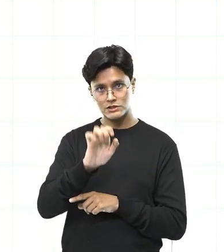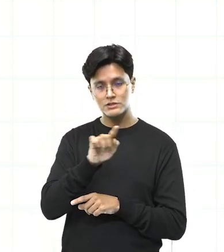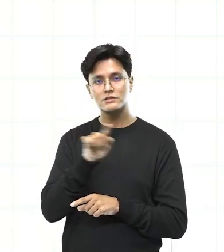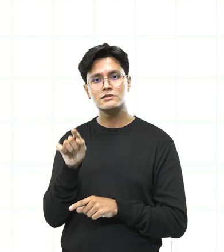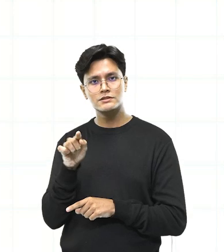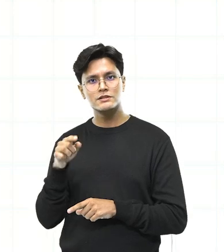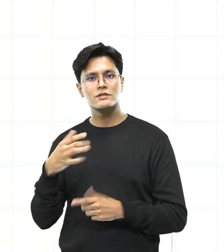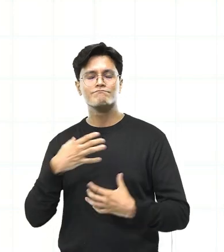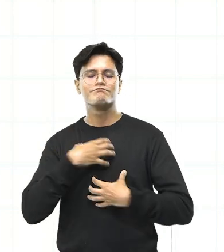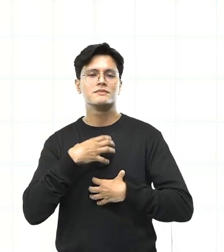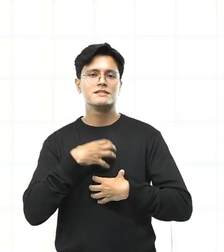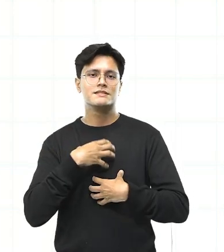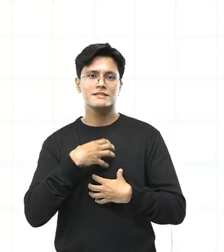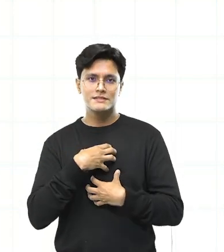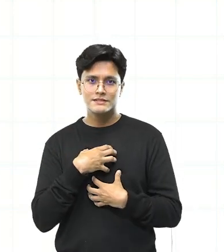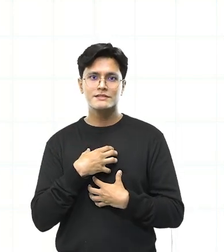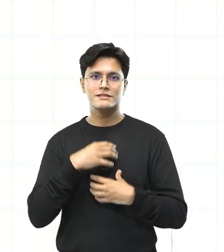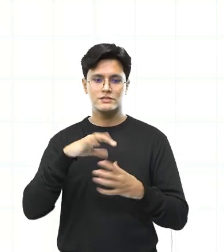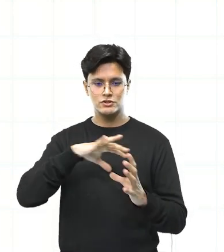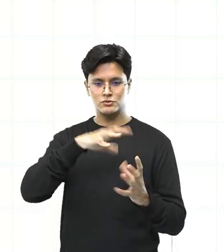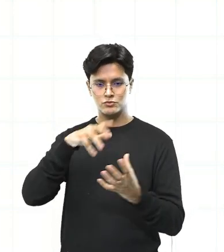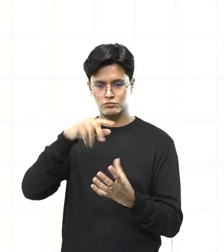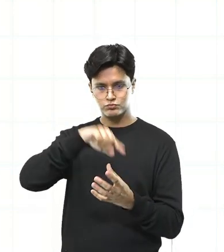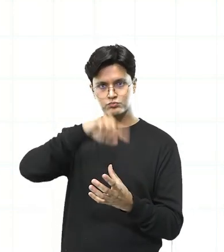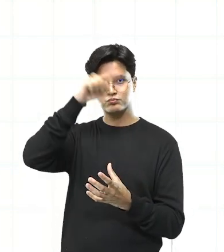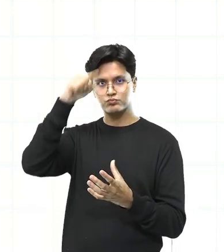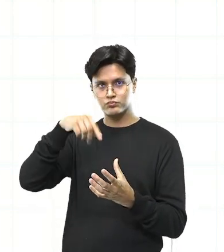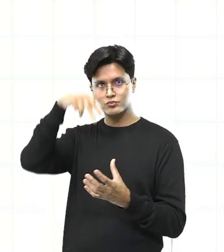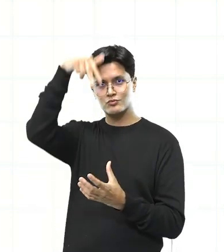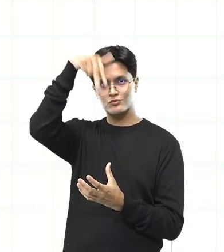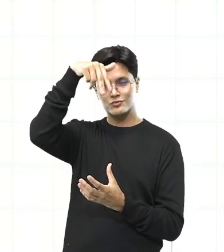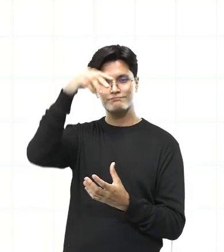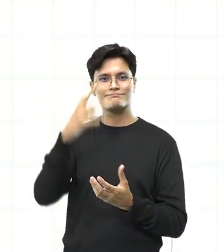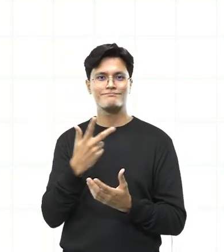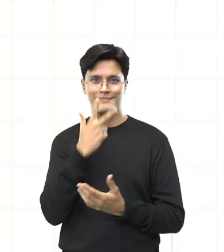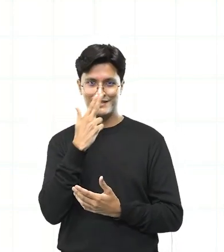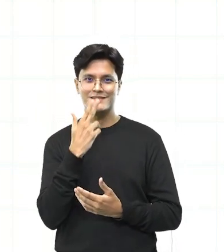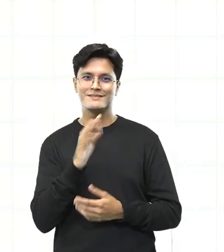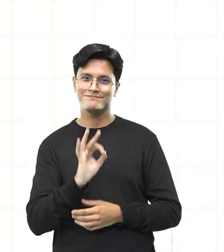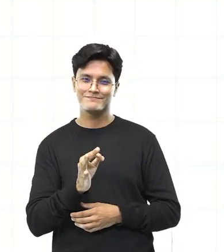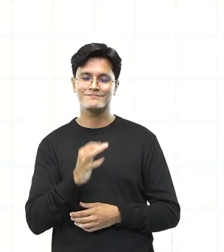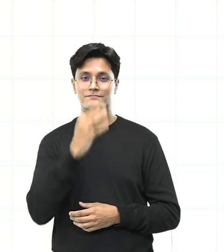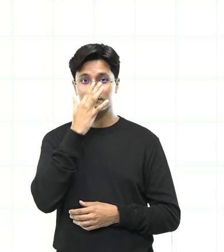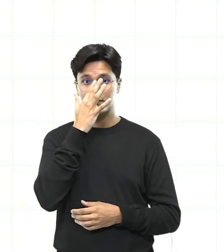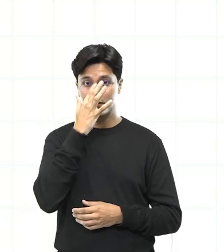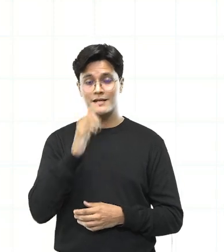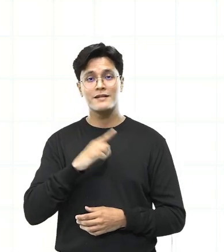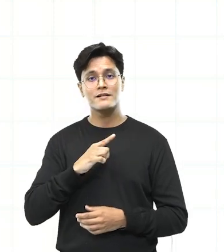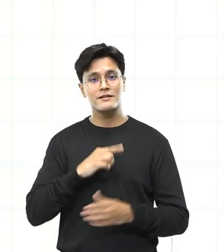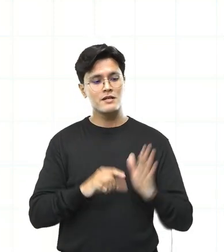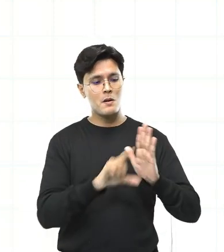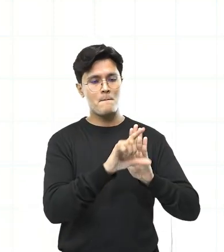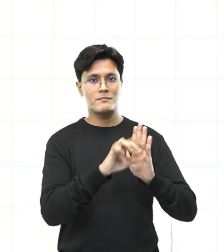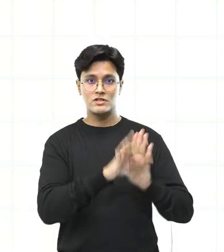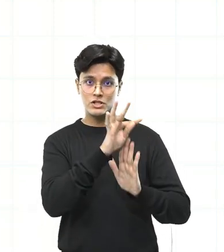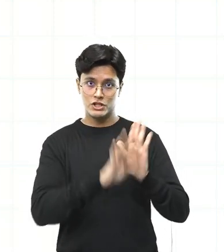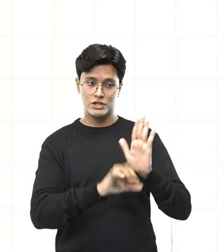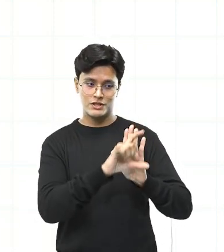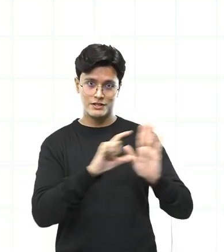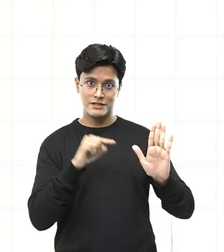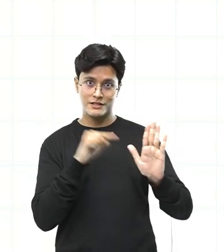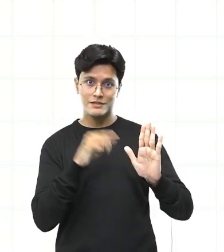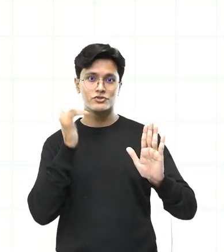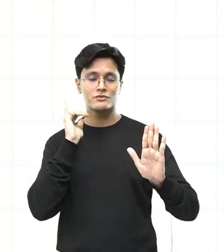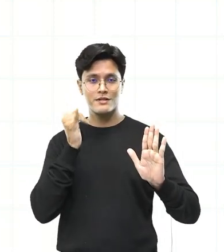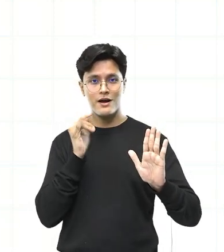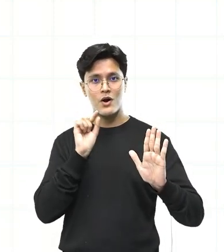no topo do mundo, certo? Então temos aí um pequeno trecho de uma matéria que narra,